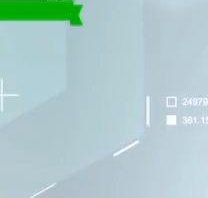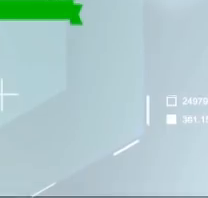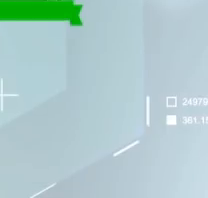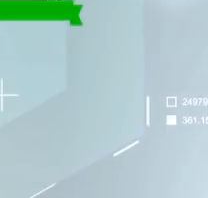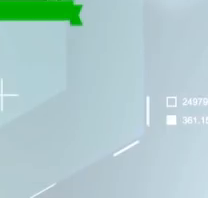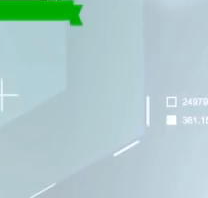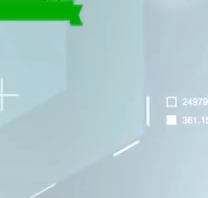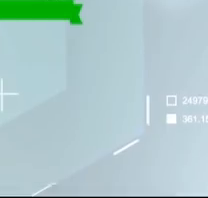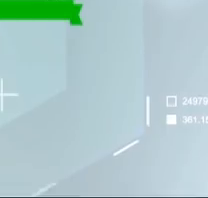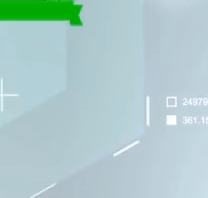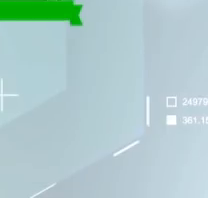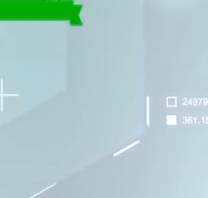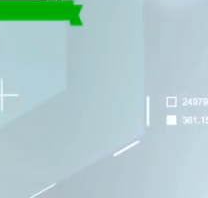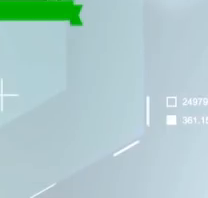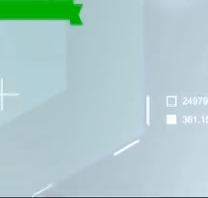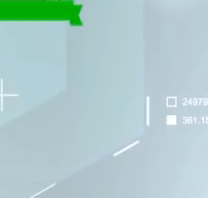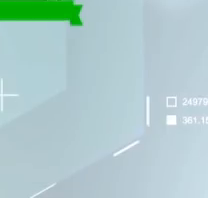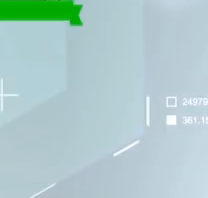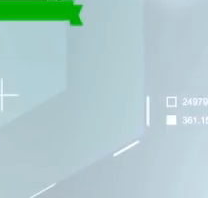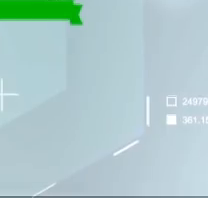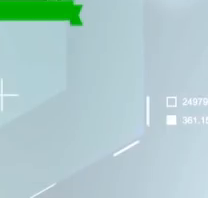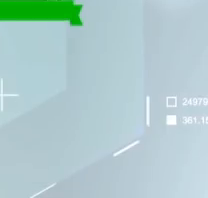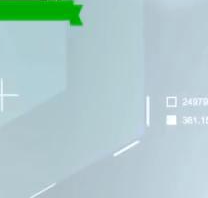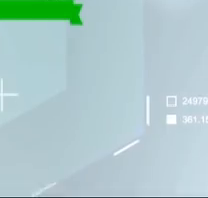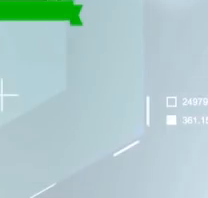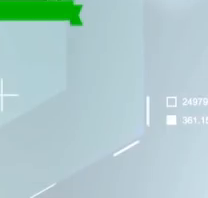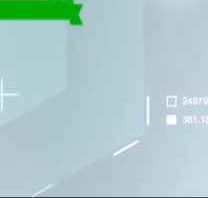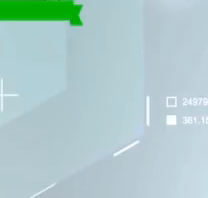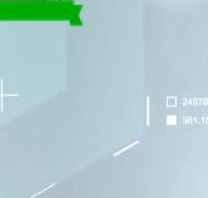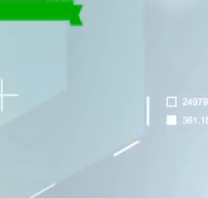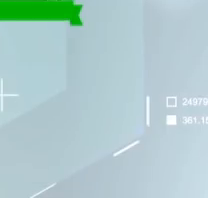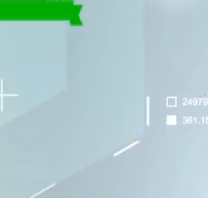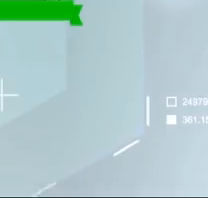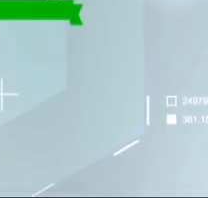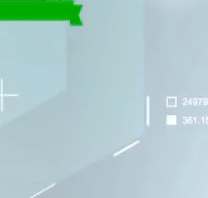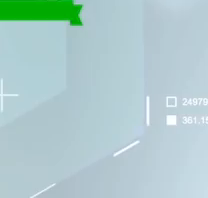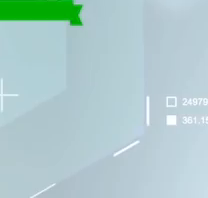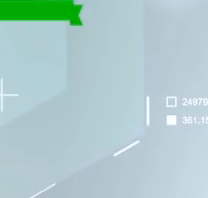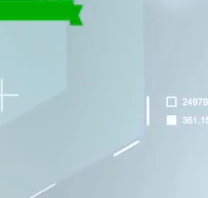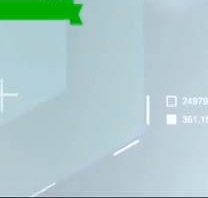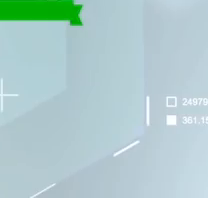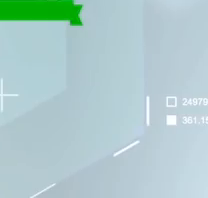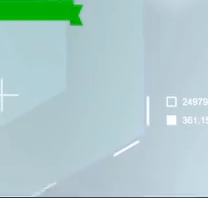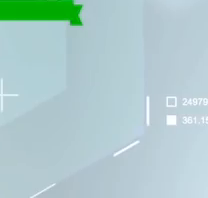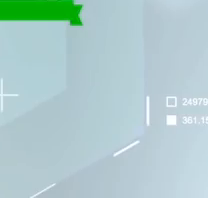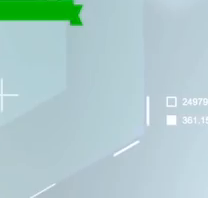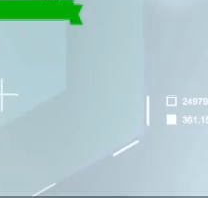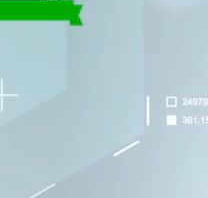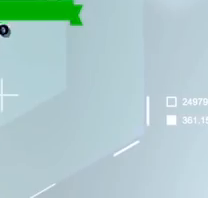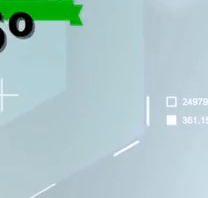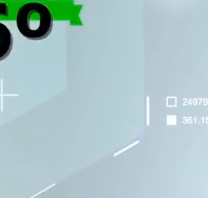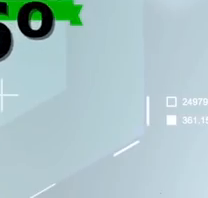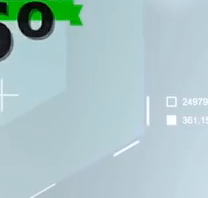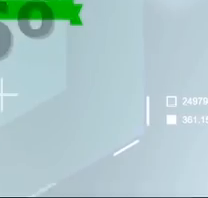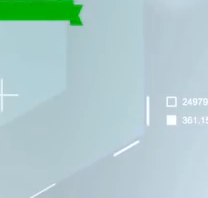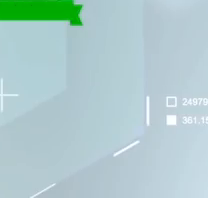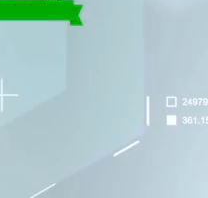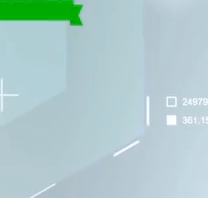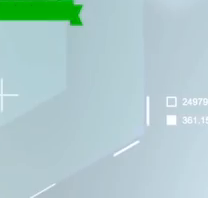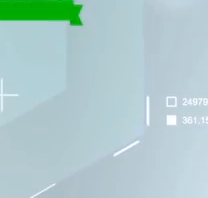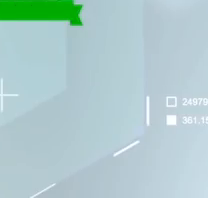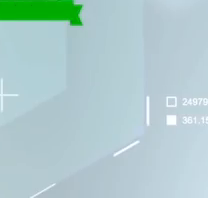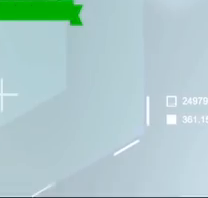três minutos para falar sobre suas propostas de governo para a segurança pública. A ordem Quem Começa e Termina foi